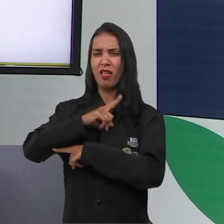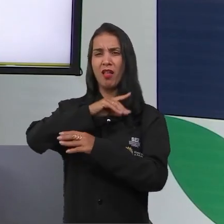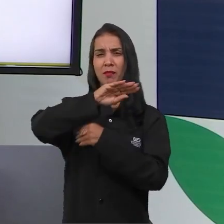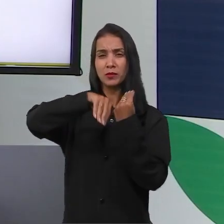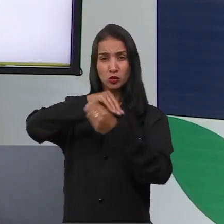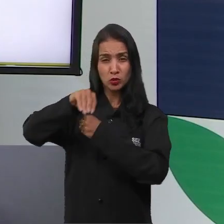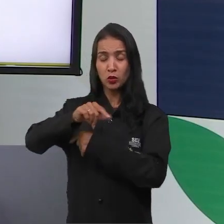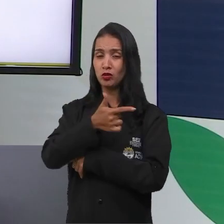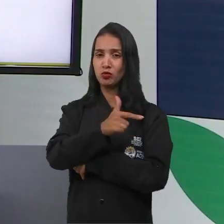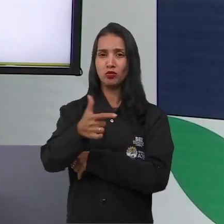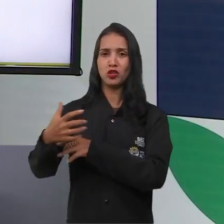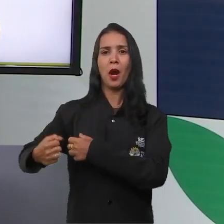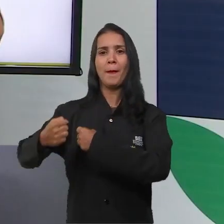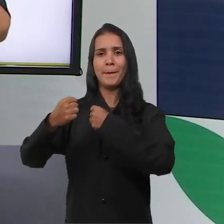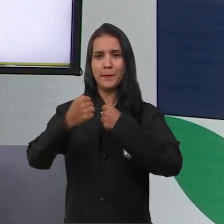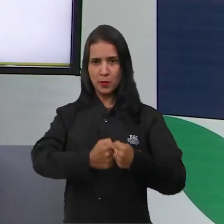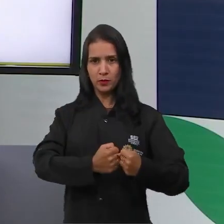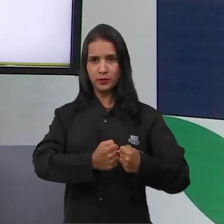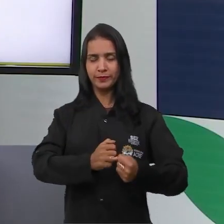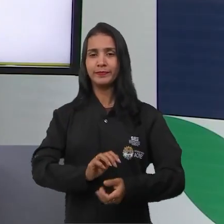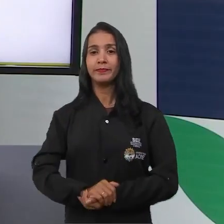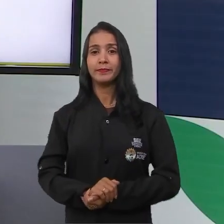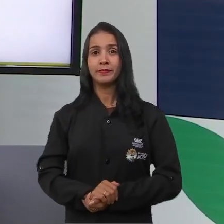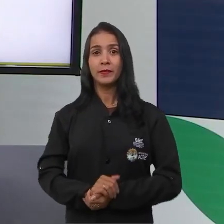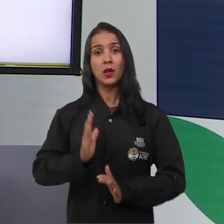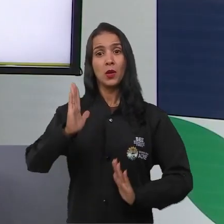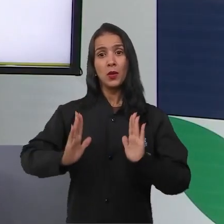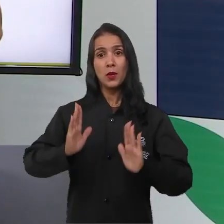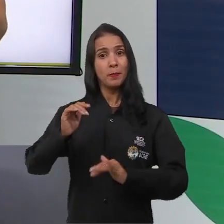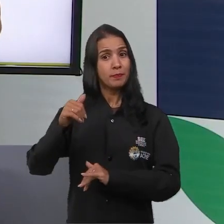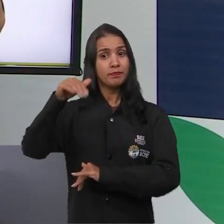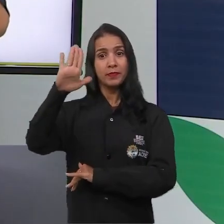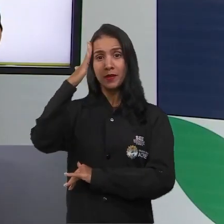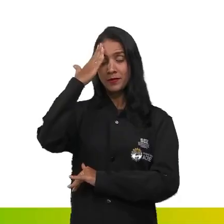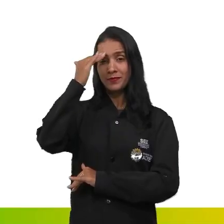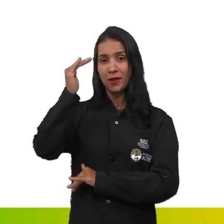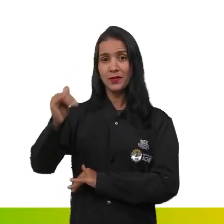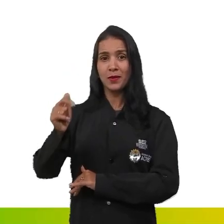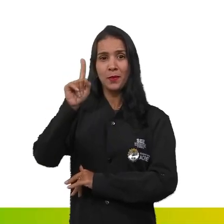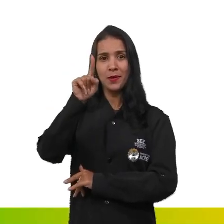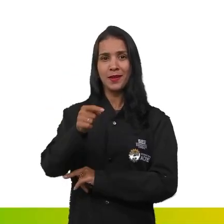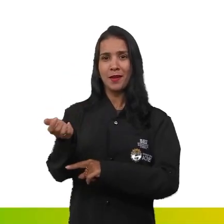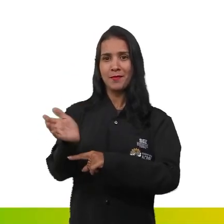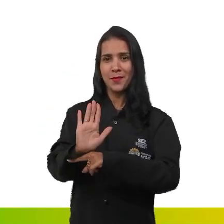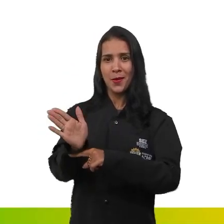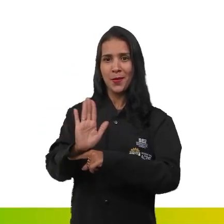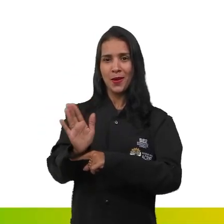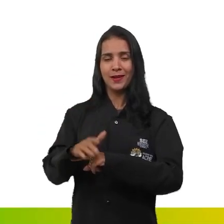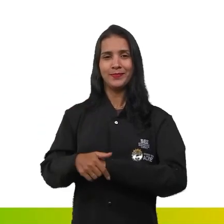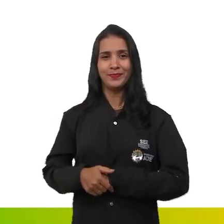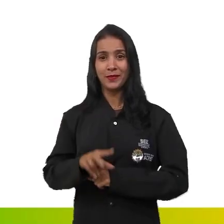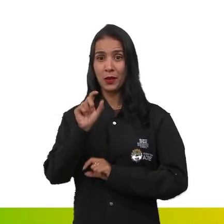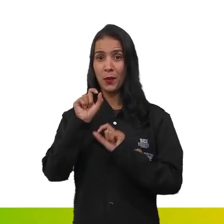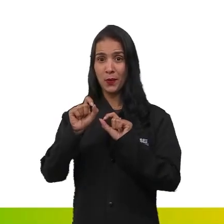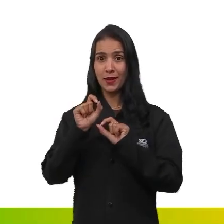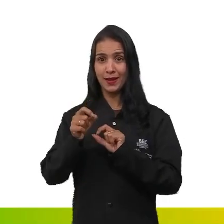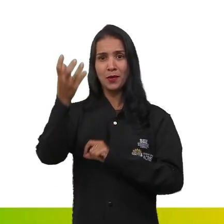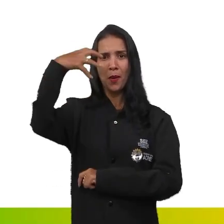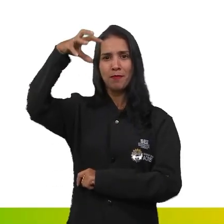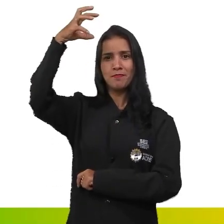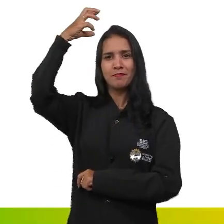E tem o período talvez o mais famoso de todos, mais retratado no cinema, o período imperial,